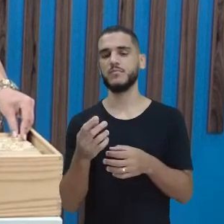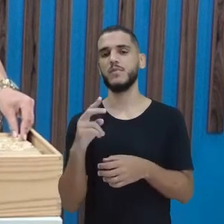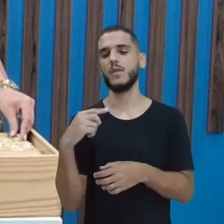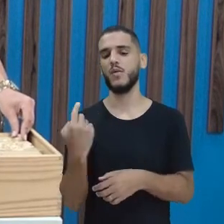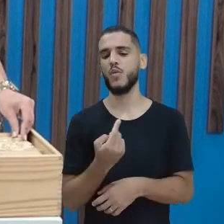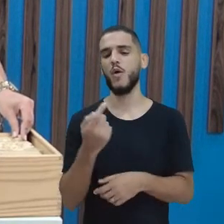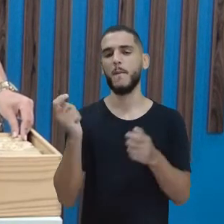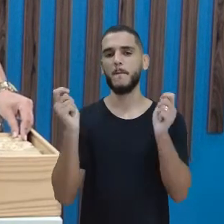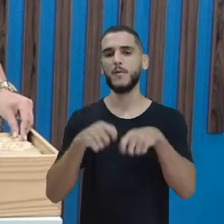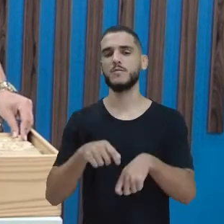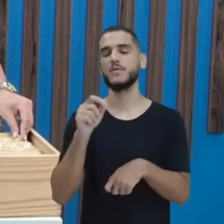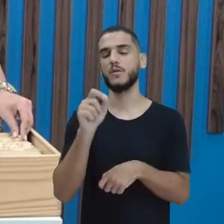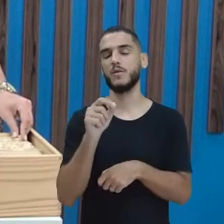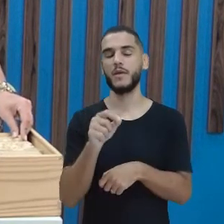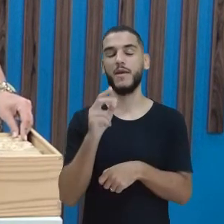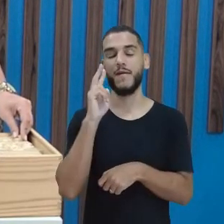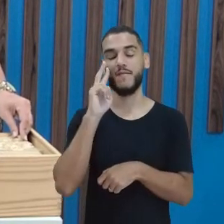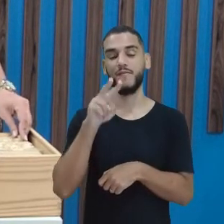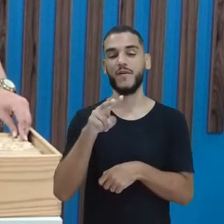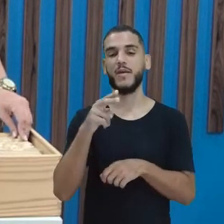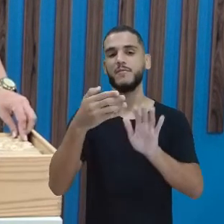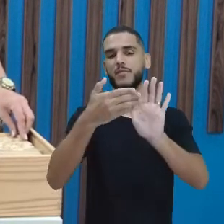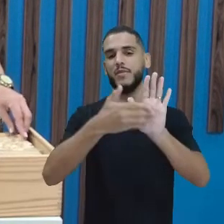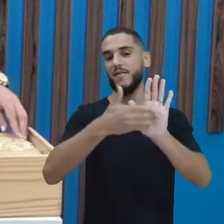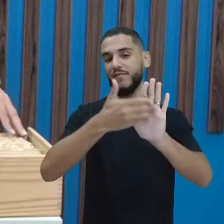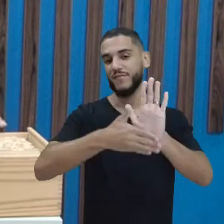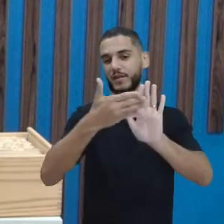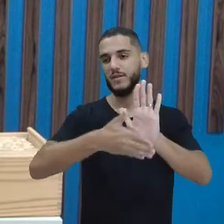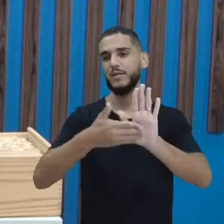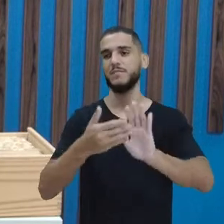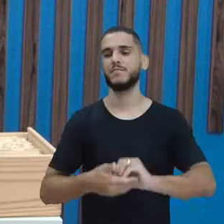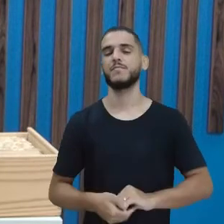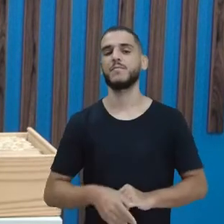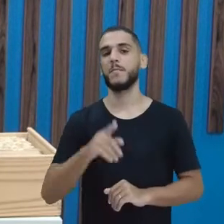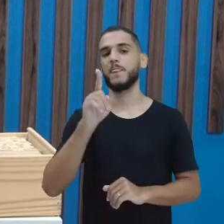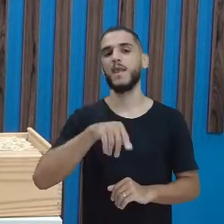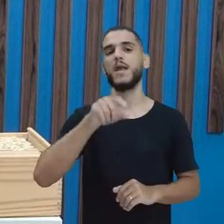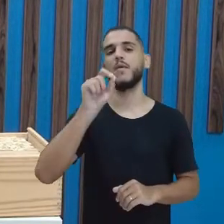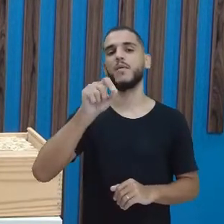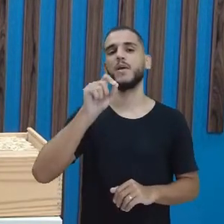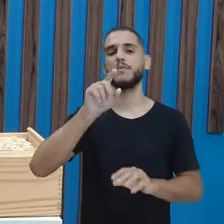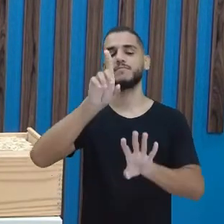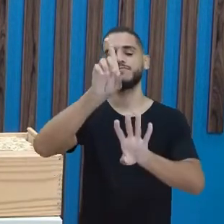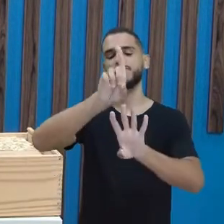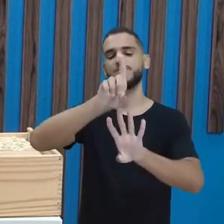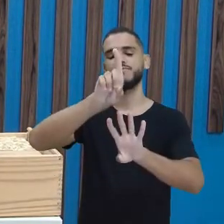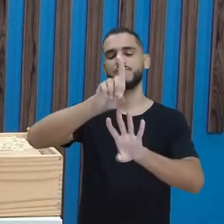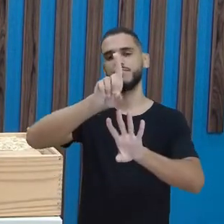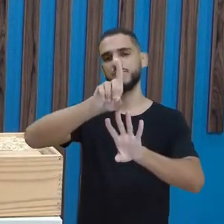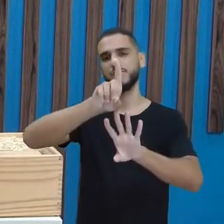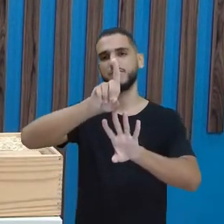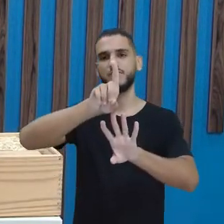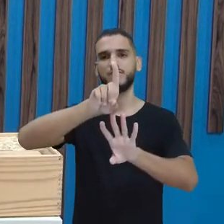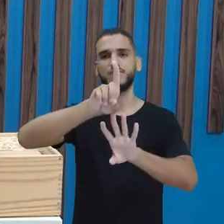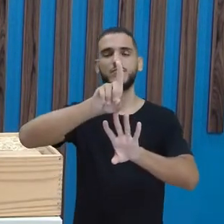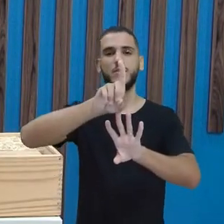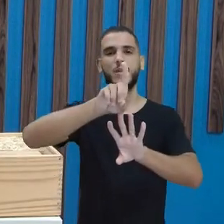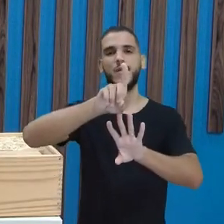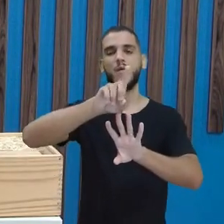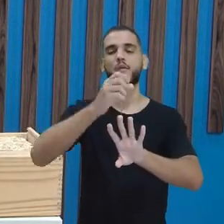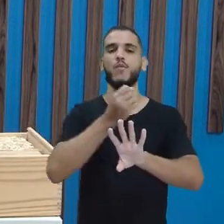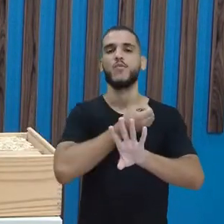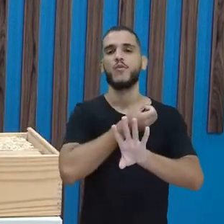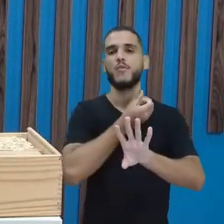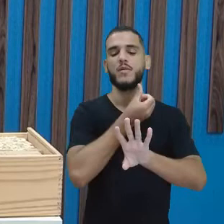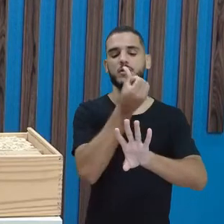ordem que está na frente. No caso, a ordem que está na frente é a dezena. No caso, o 6